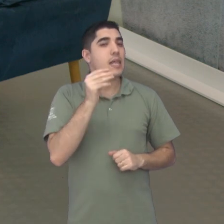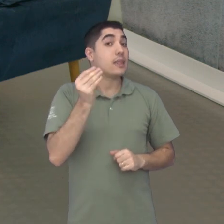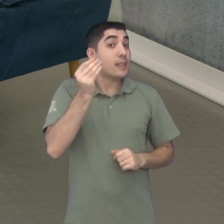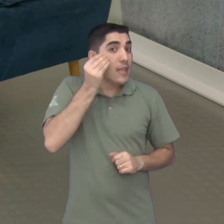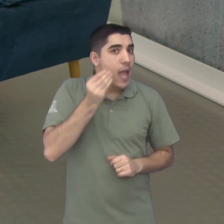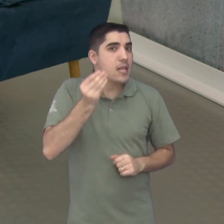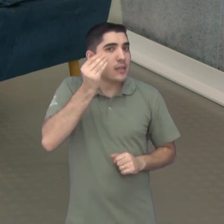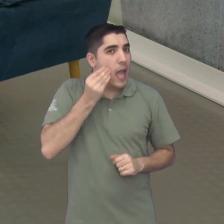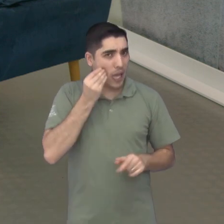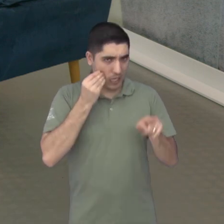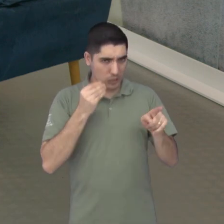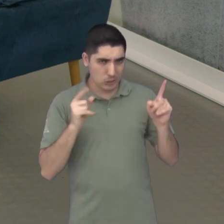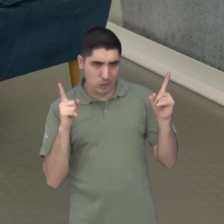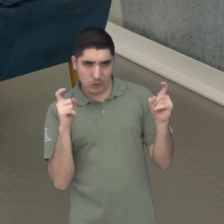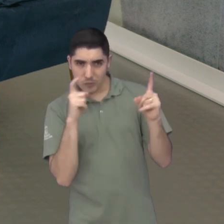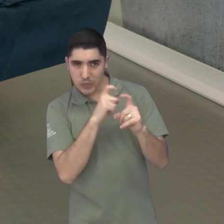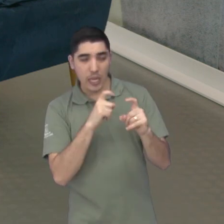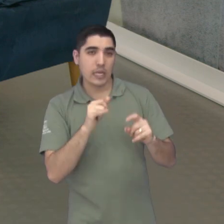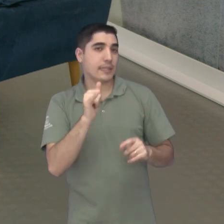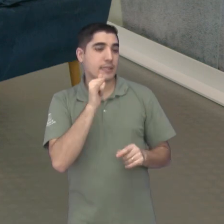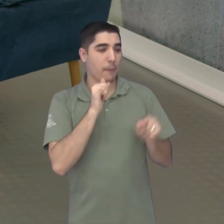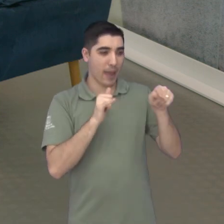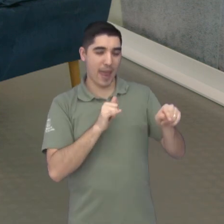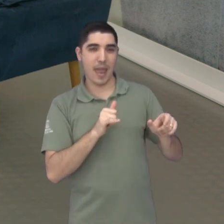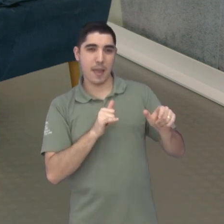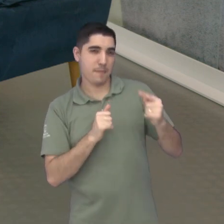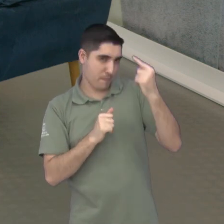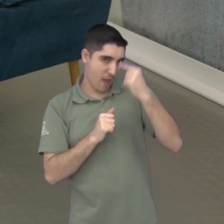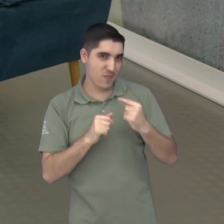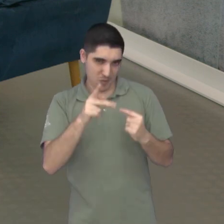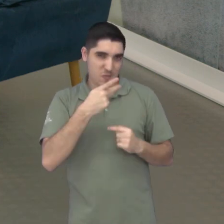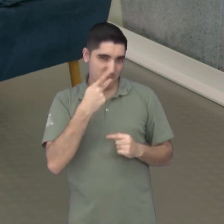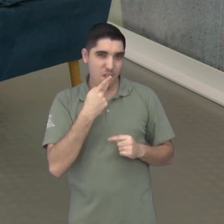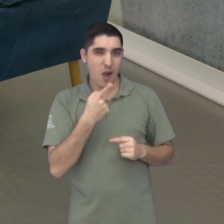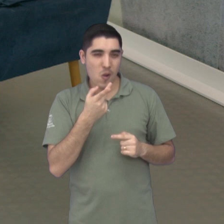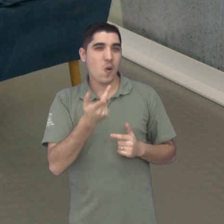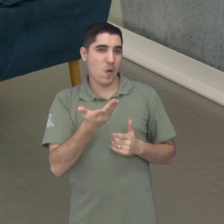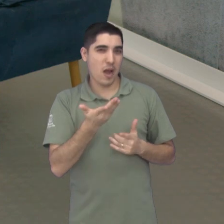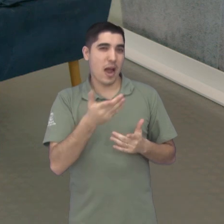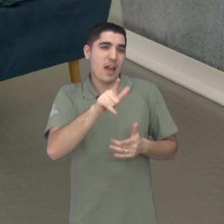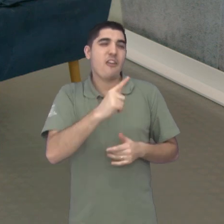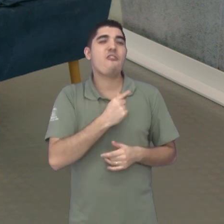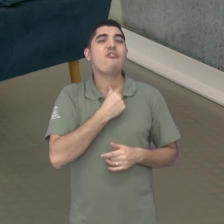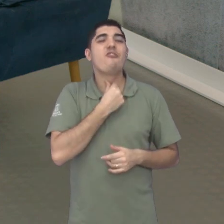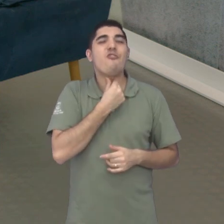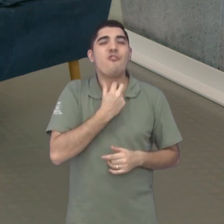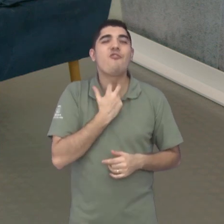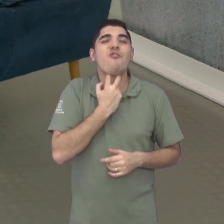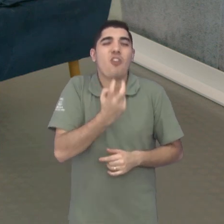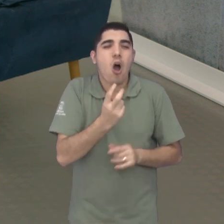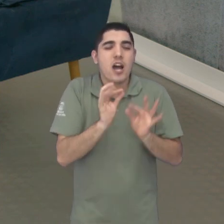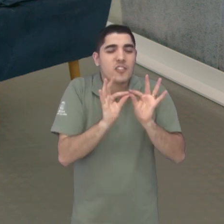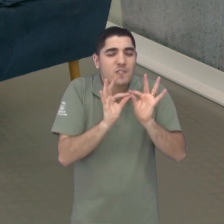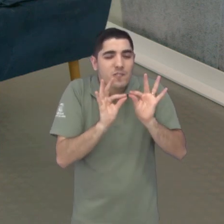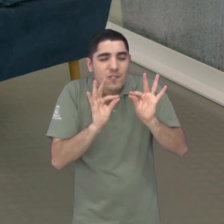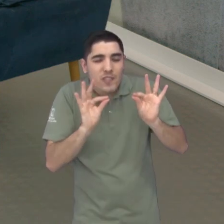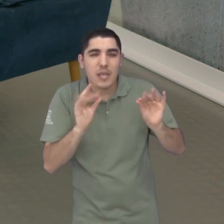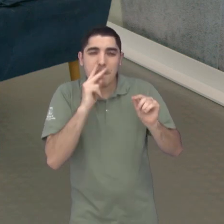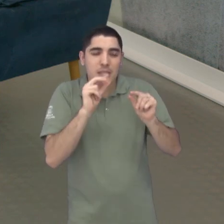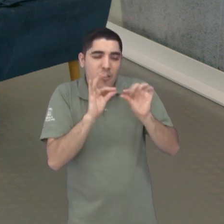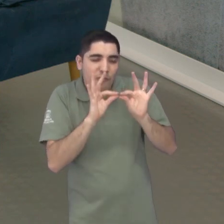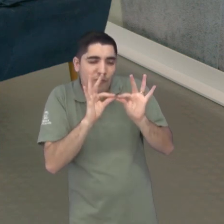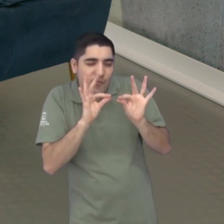testes são difíceis. Esses perfis, por exemplo, você acabou de dizer para mim que você tem uma voz fininha, então